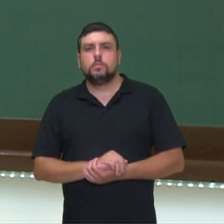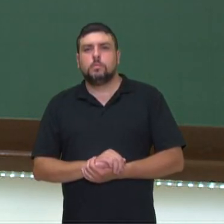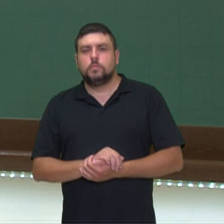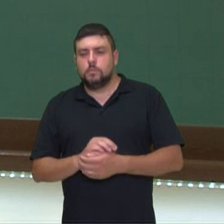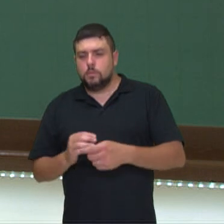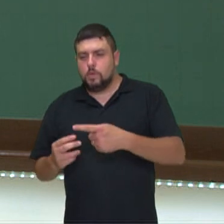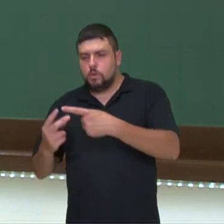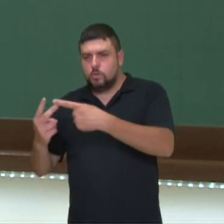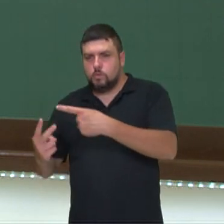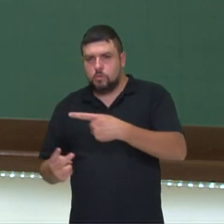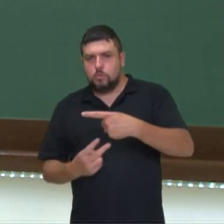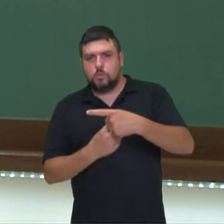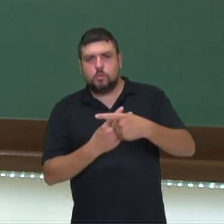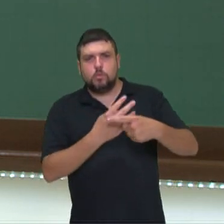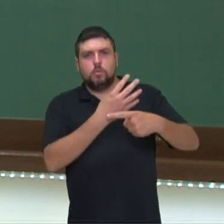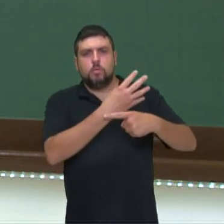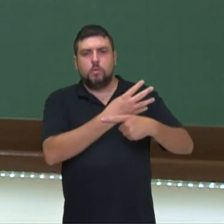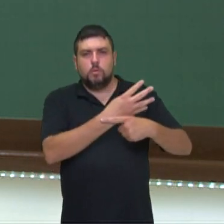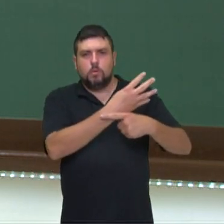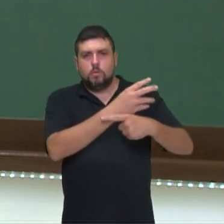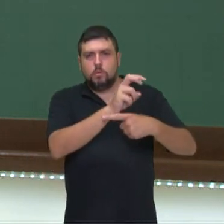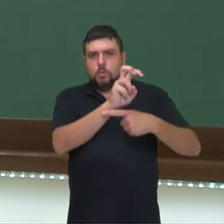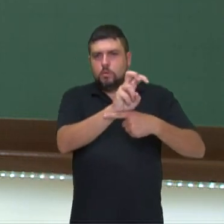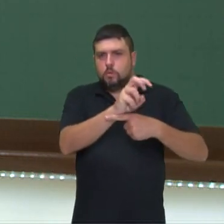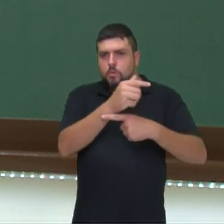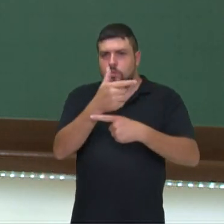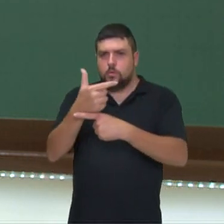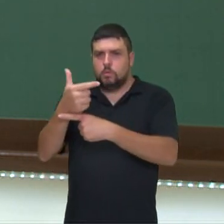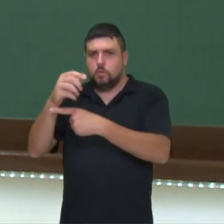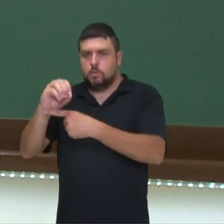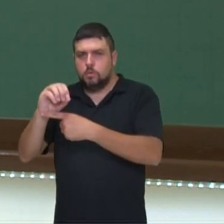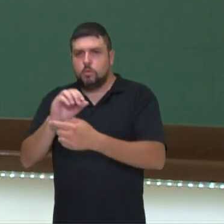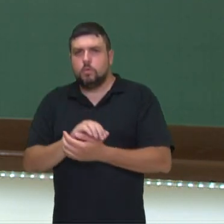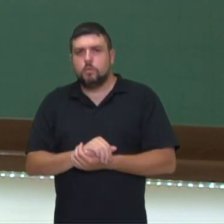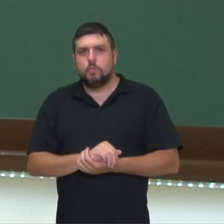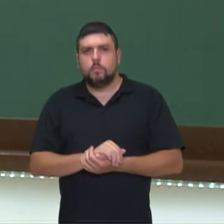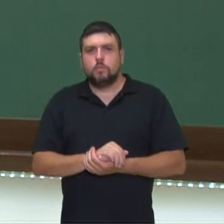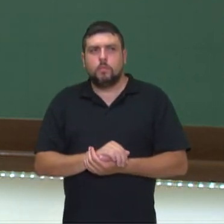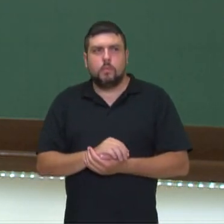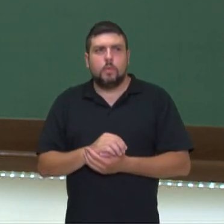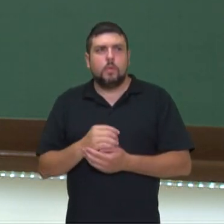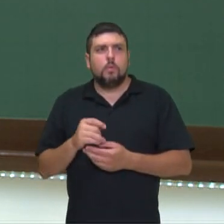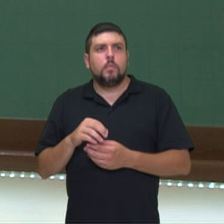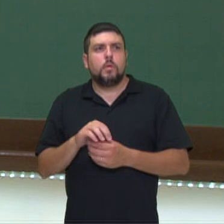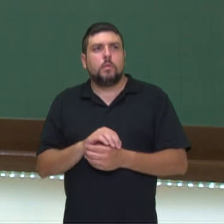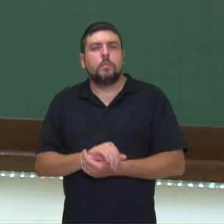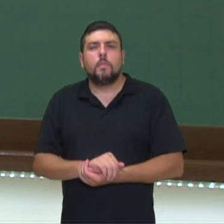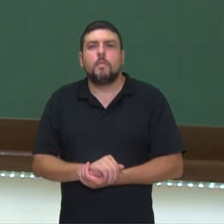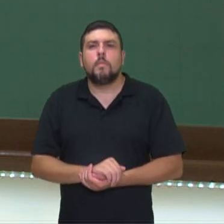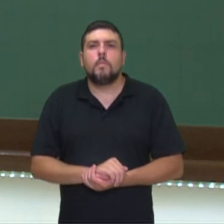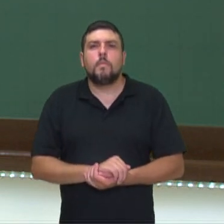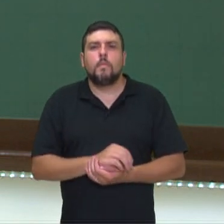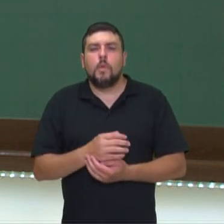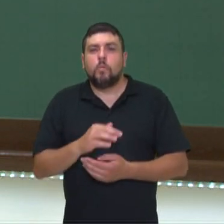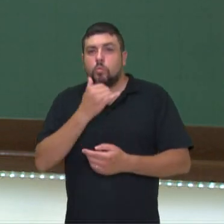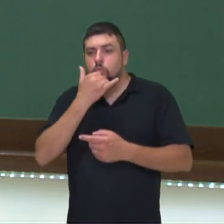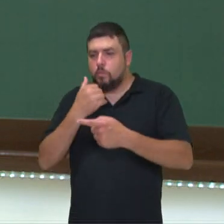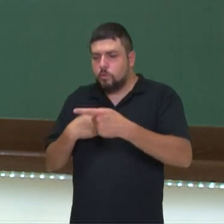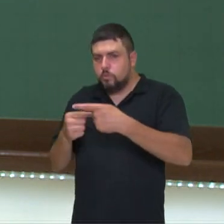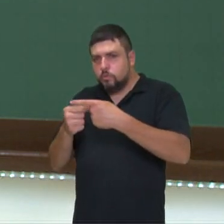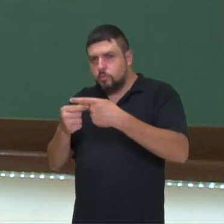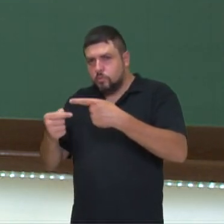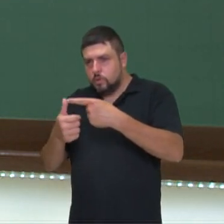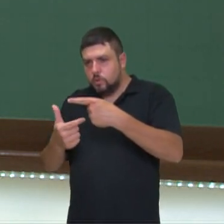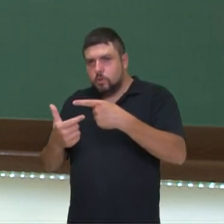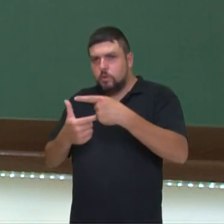4, e 4 vezes 5 é 20. Então, no lugar do 5, você vai colocar 20, e no lugar do 4, você vai colocar